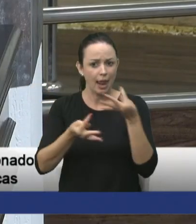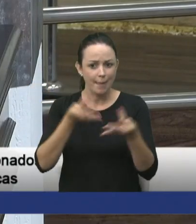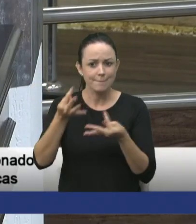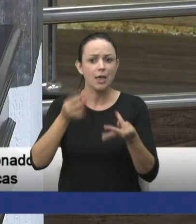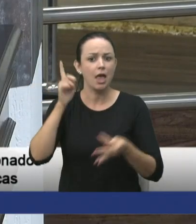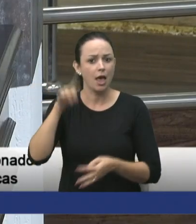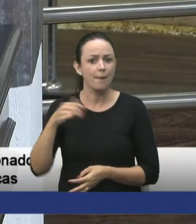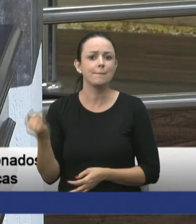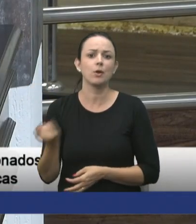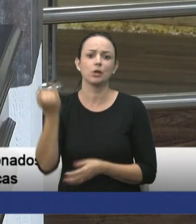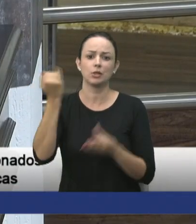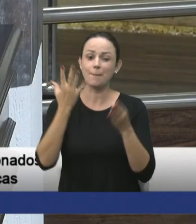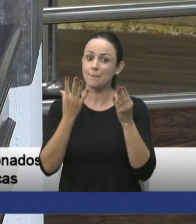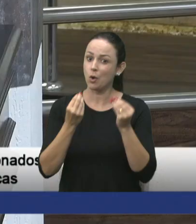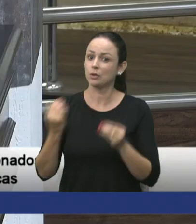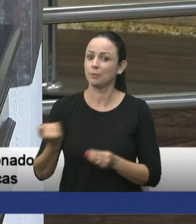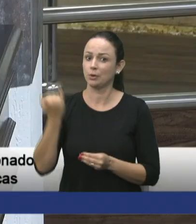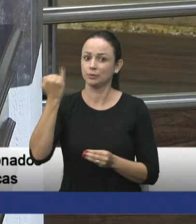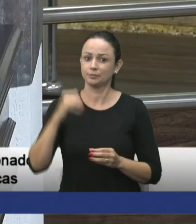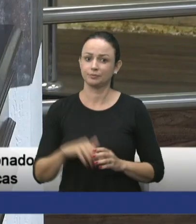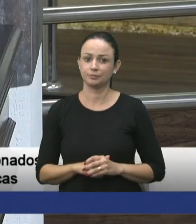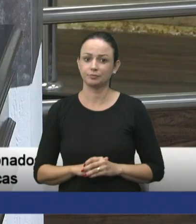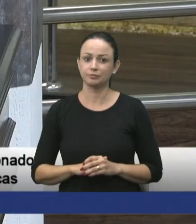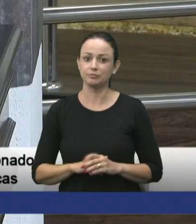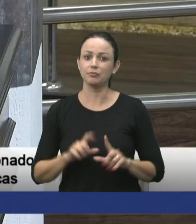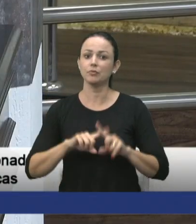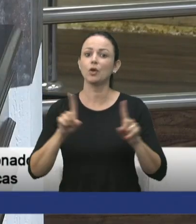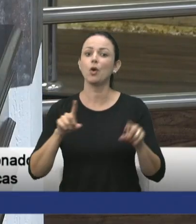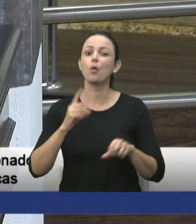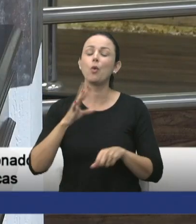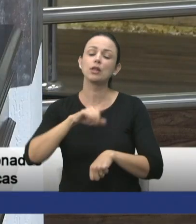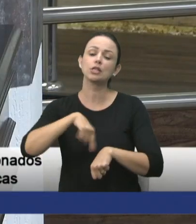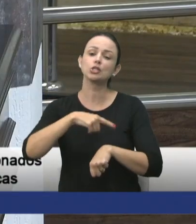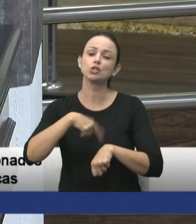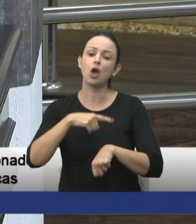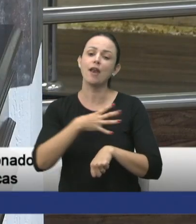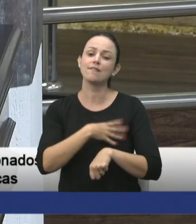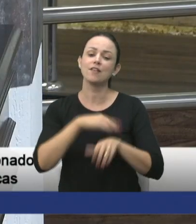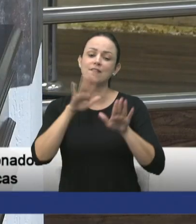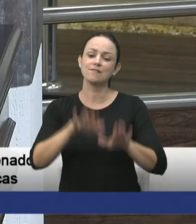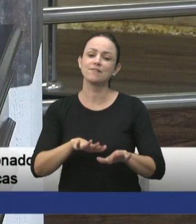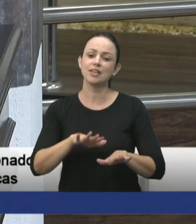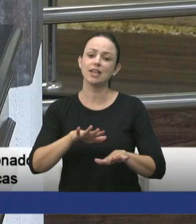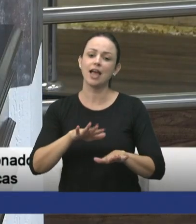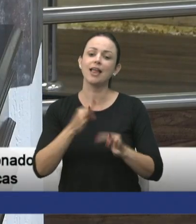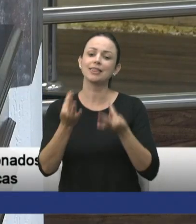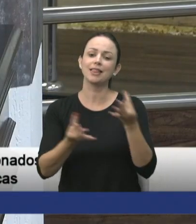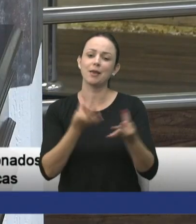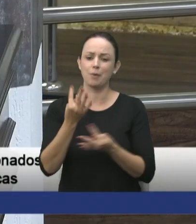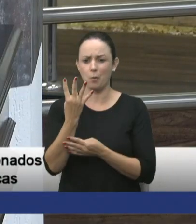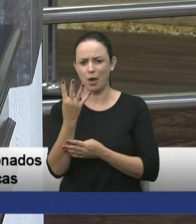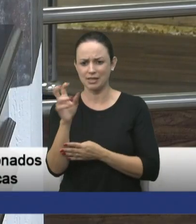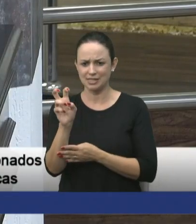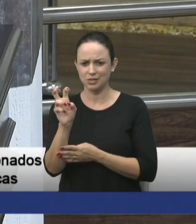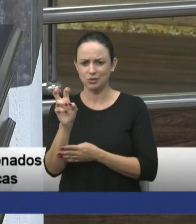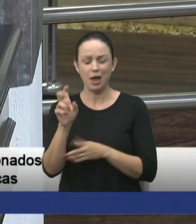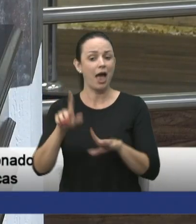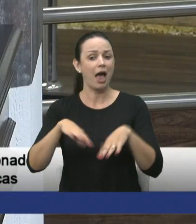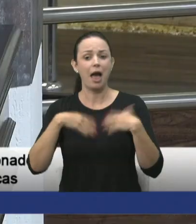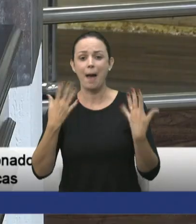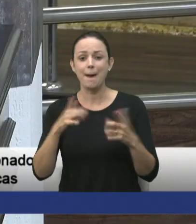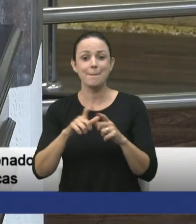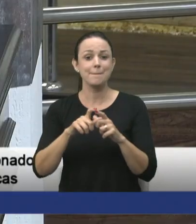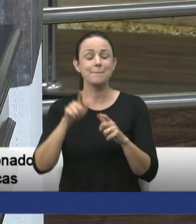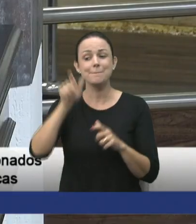terapia é muito importante. Mas quantas horas o filho fica na terapia? 4, 5? A maior terapeuta do seu filho